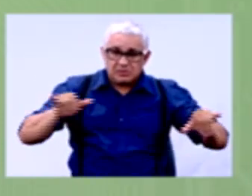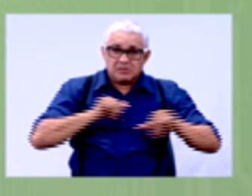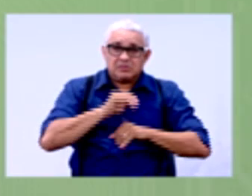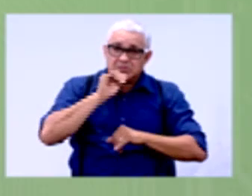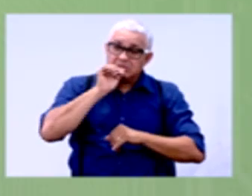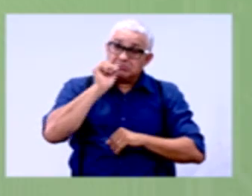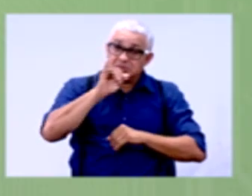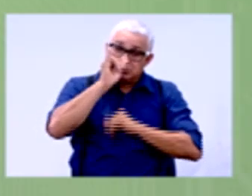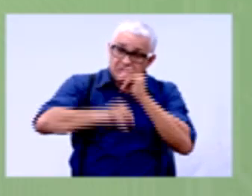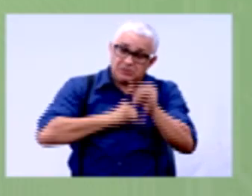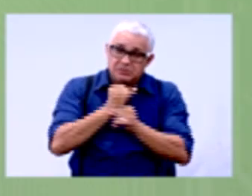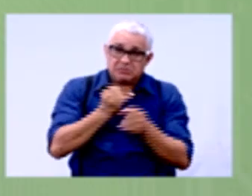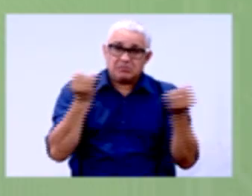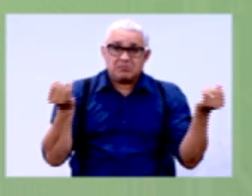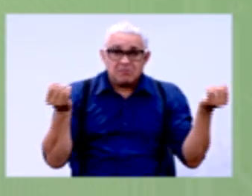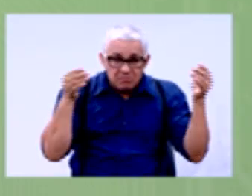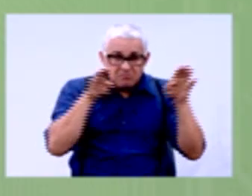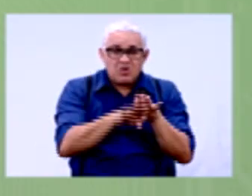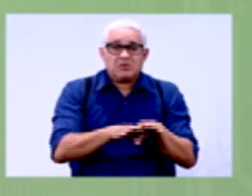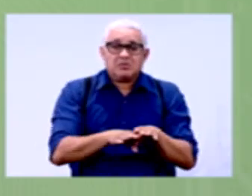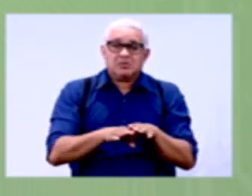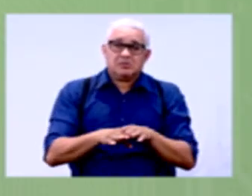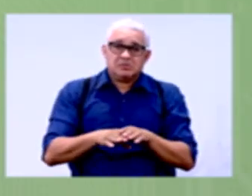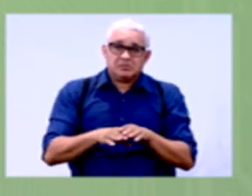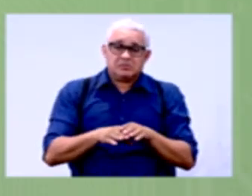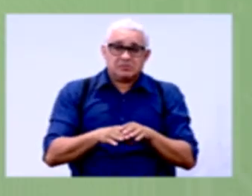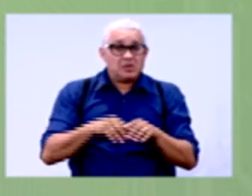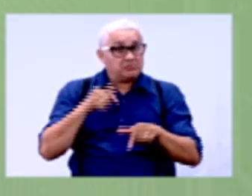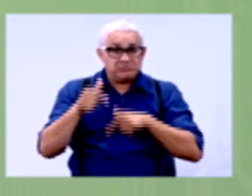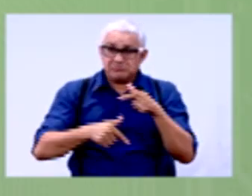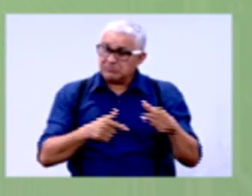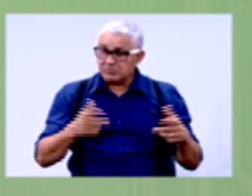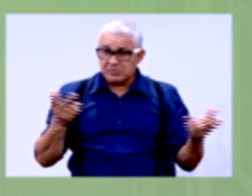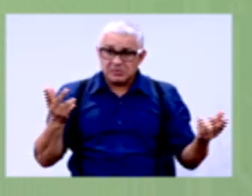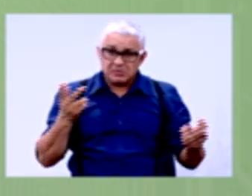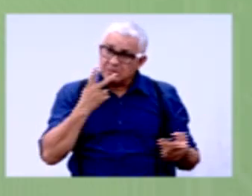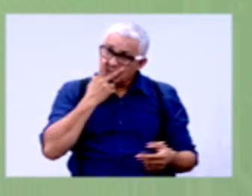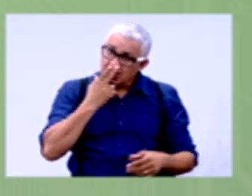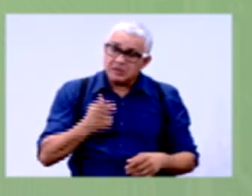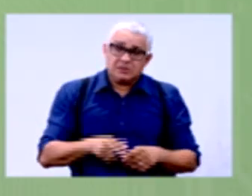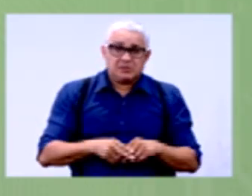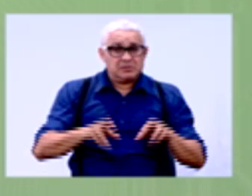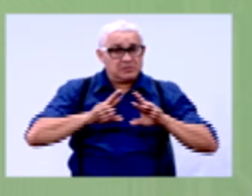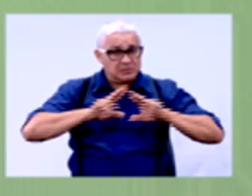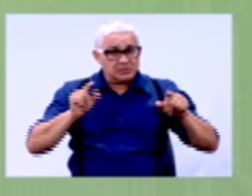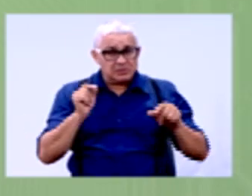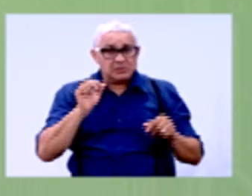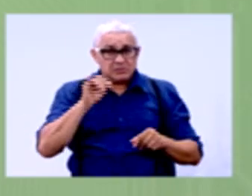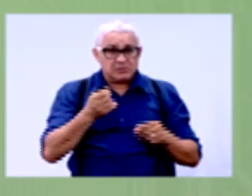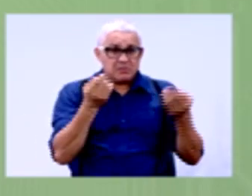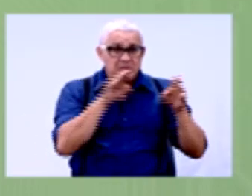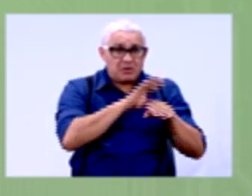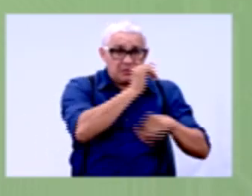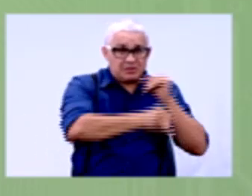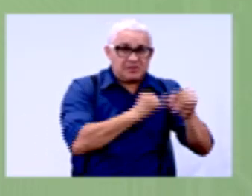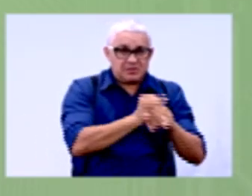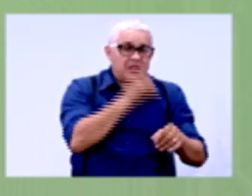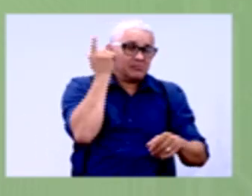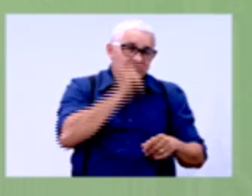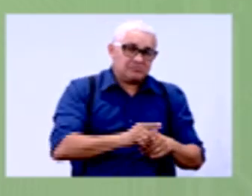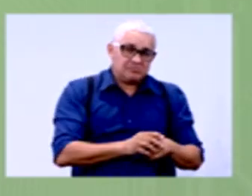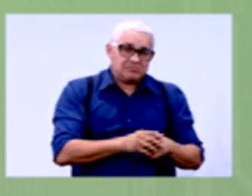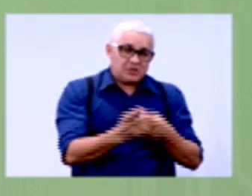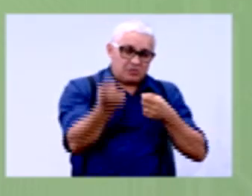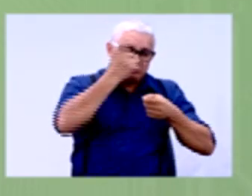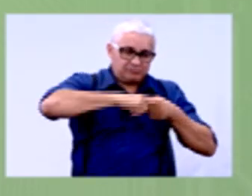sido fechado, certo? Então funciona muito similar, só que a diferença é, se fechou o browser, eu consigo